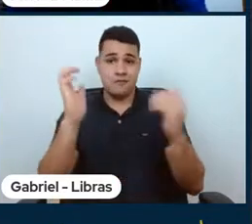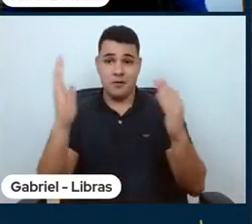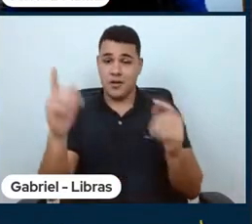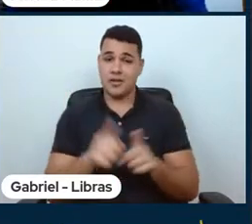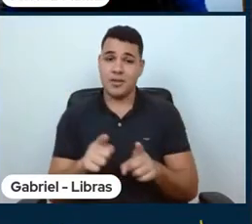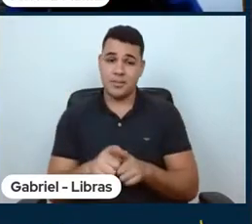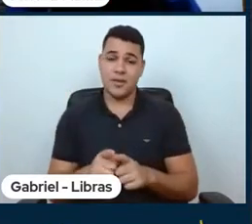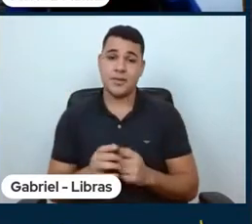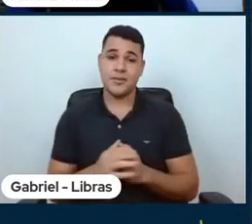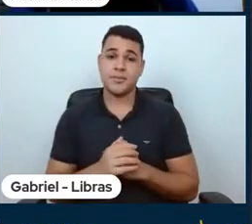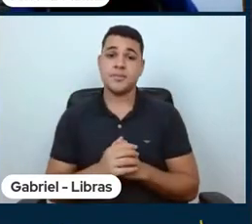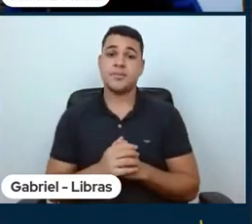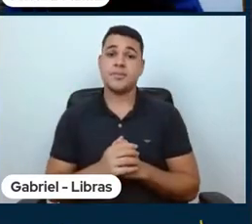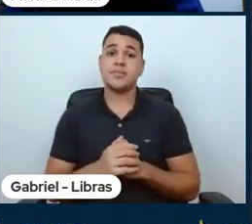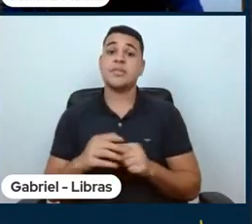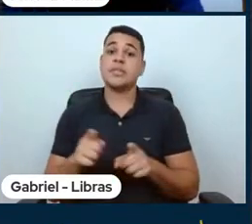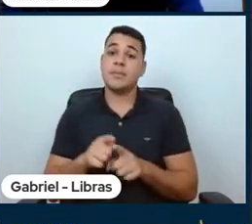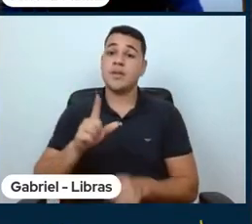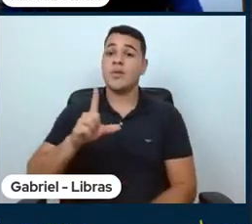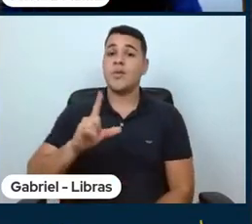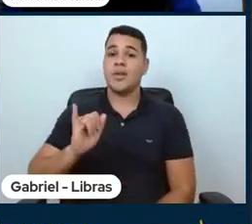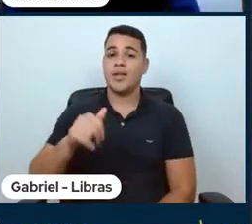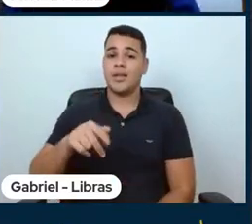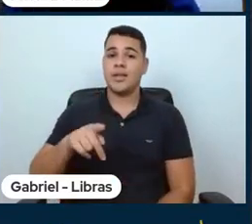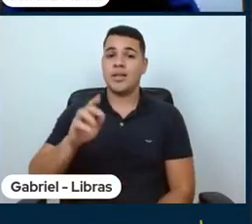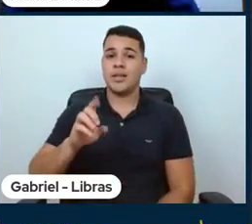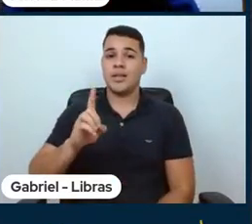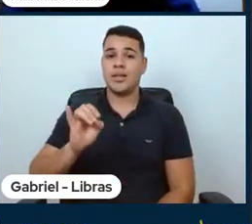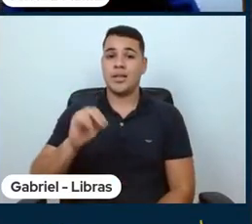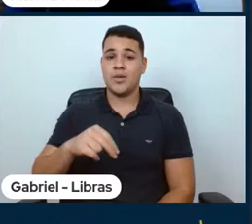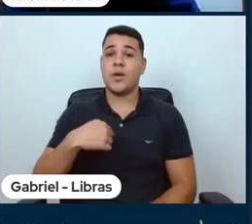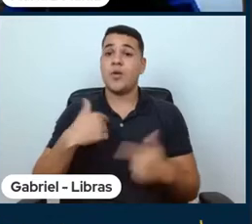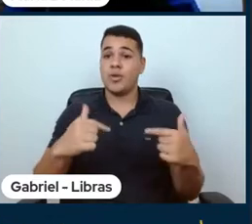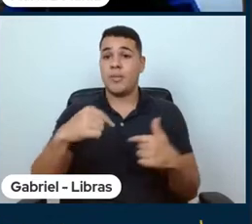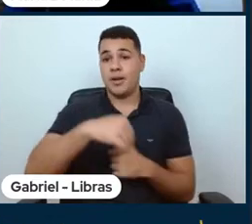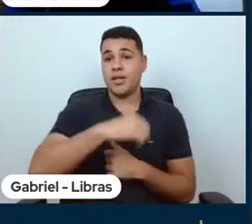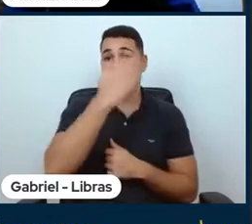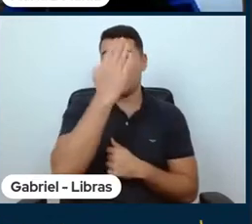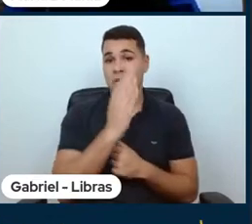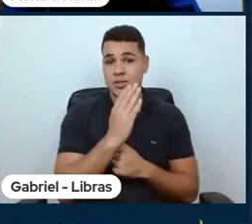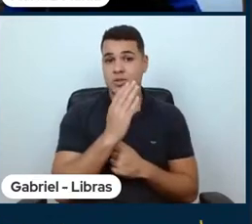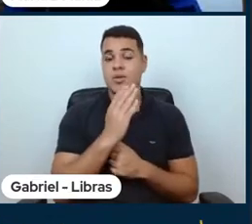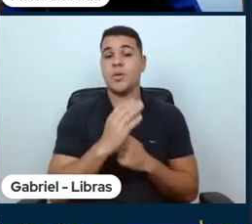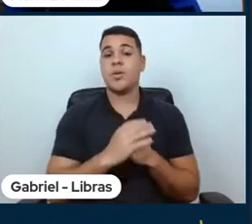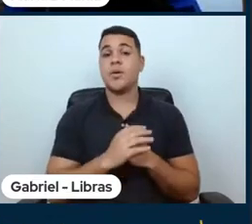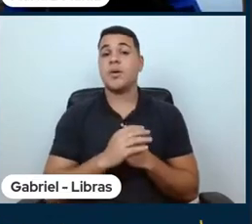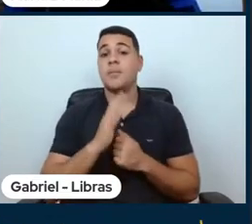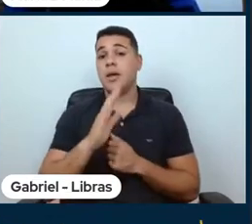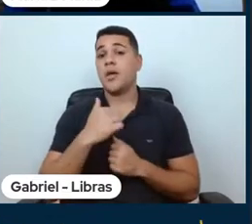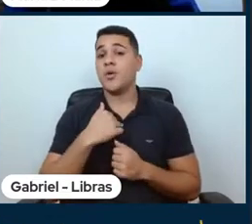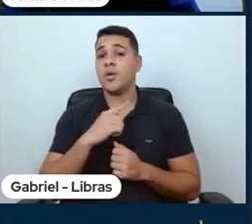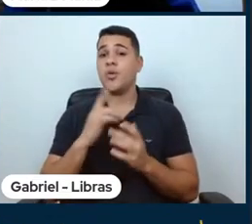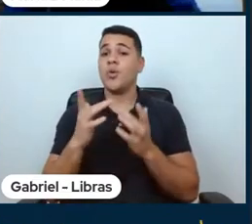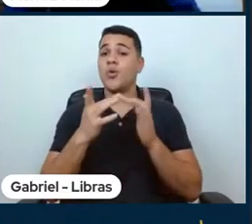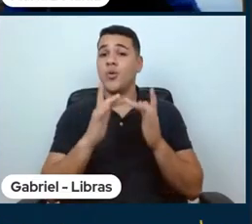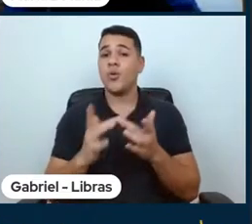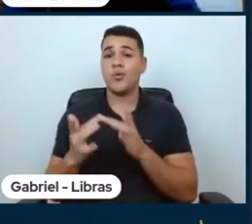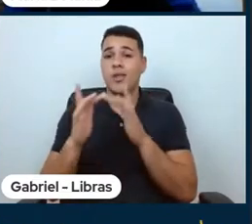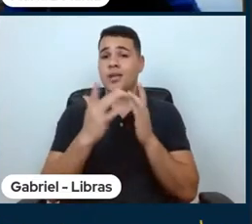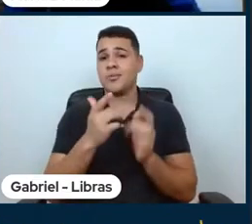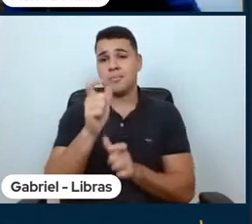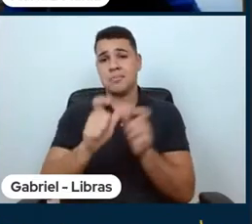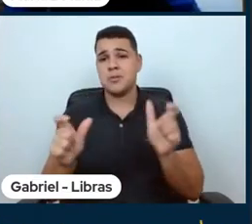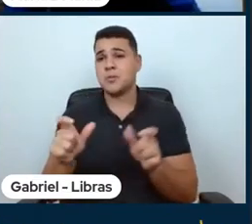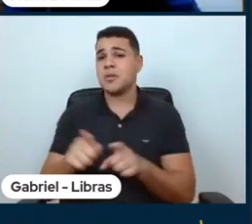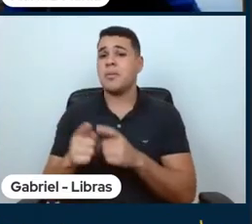Até no próprio no LinkedIn, assim, apesar de eu trabalhar para o Brasil, no Brasil, no caso, eu converso